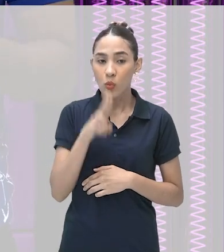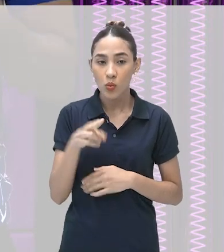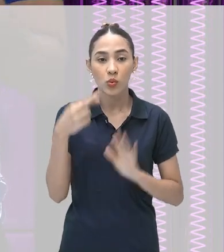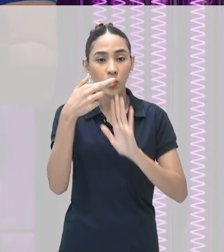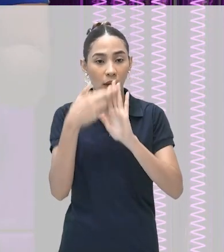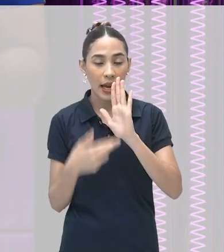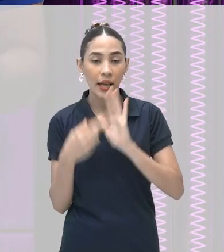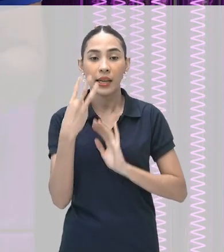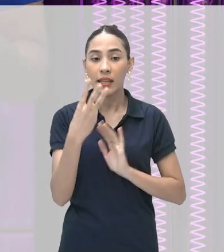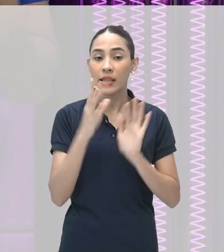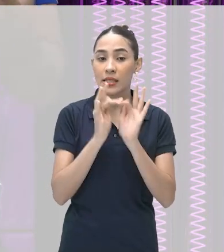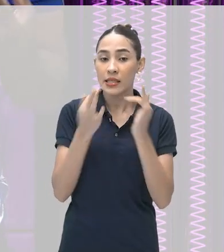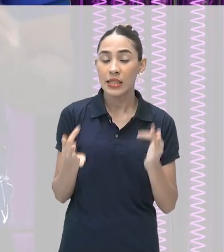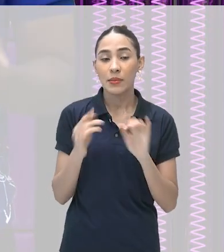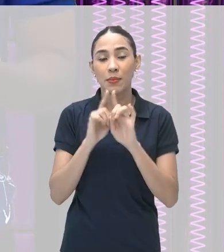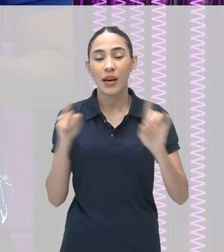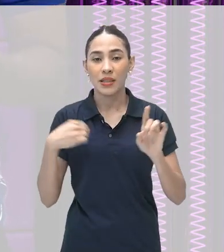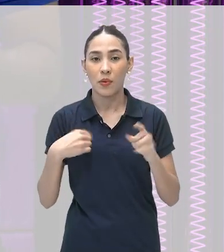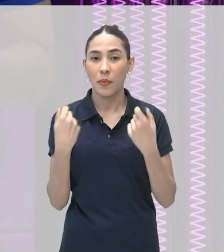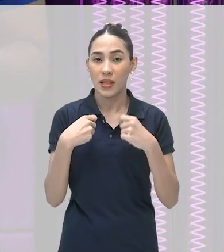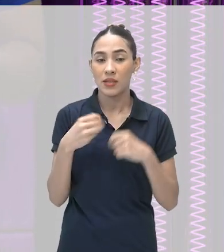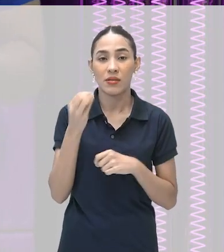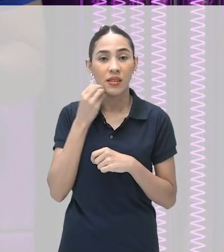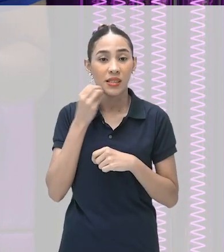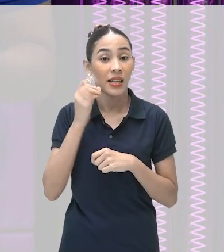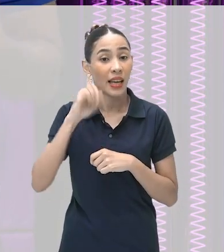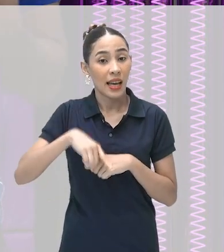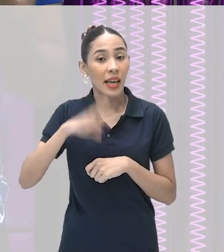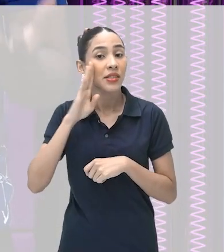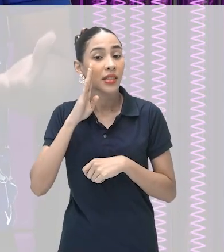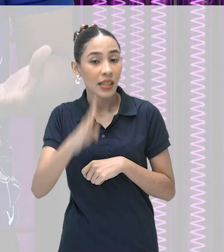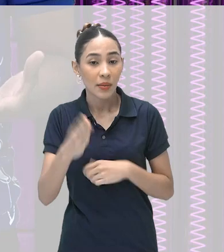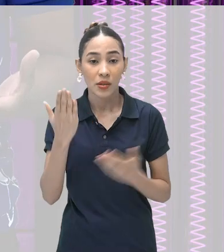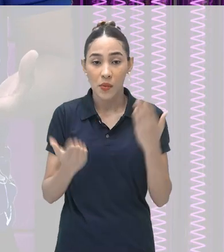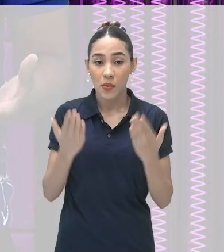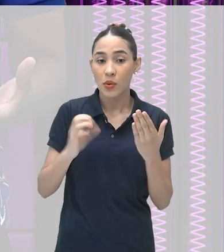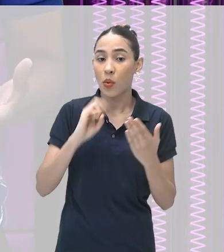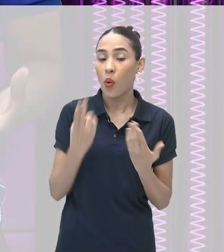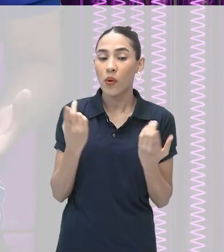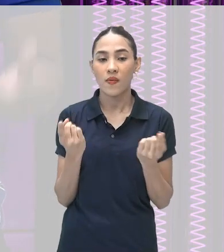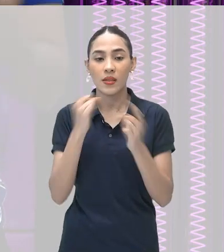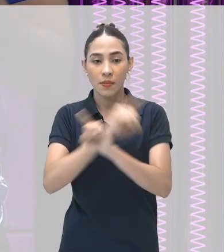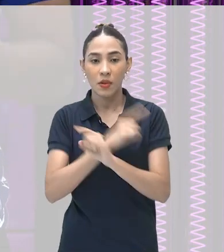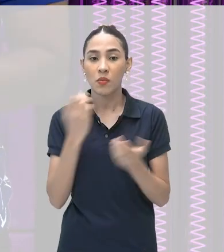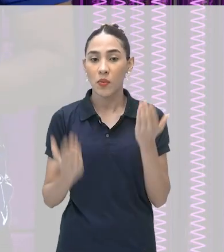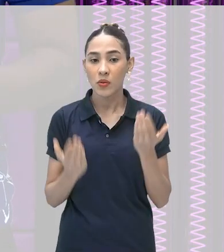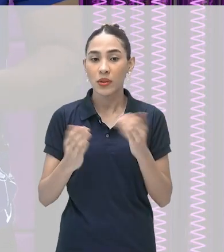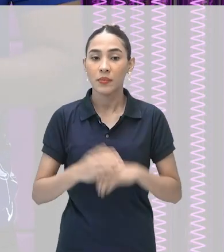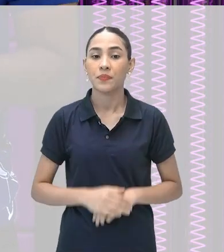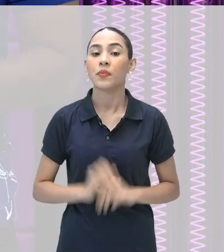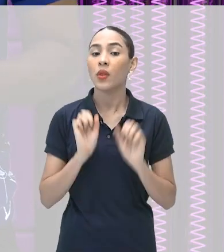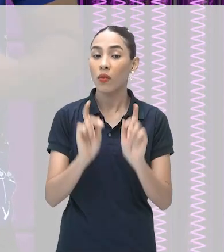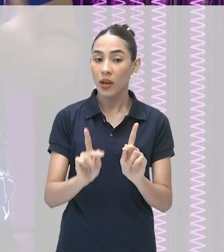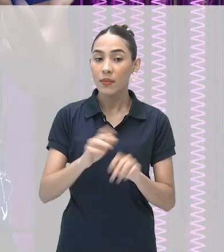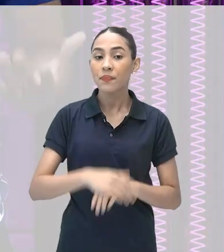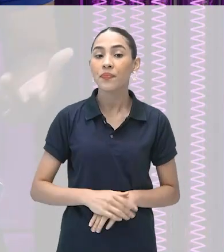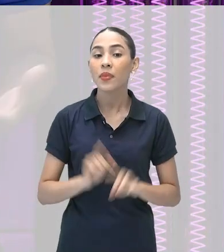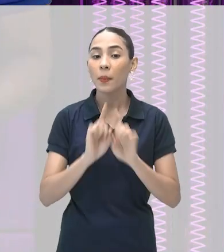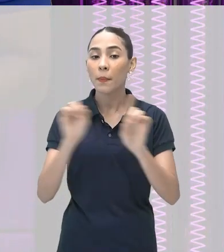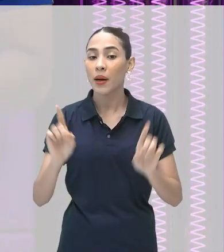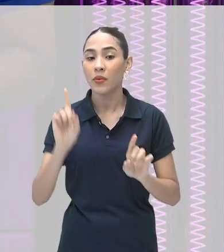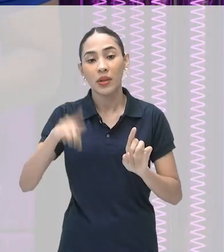simples, mas eu tenho que fazer aquele teste. Elas são diretamente proporcionais ou inversamente proporcionais. Tá, professor, e o